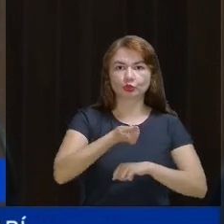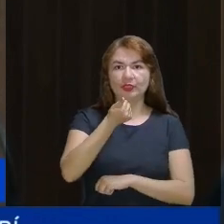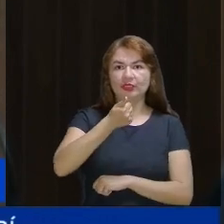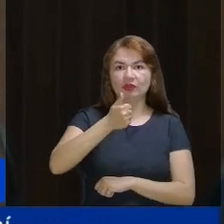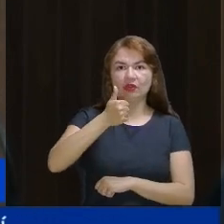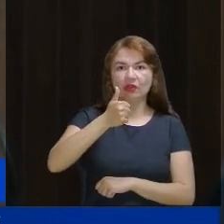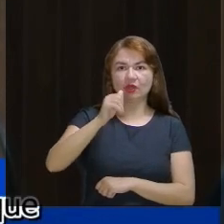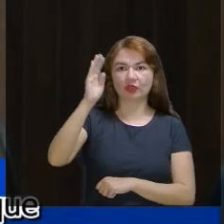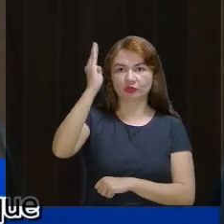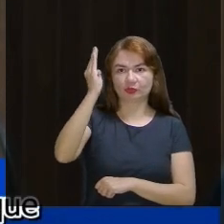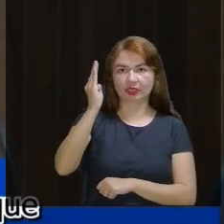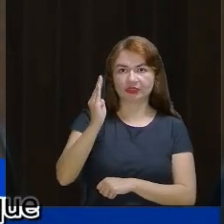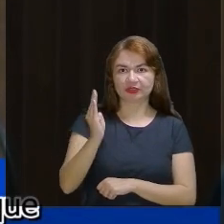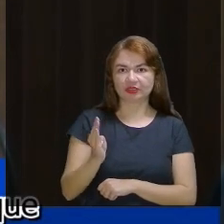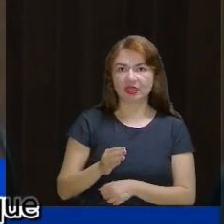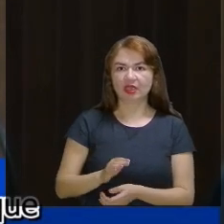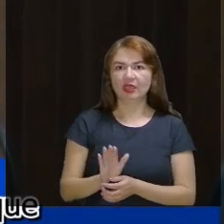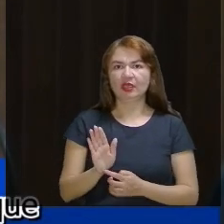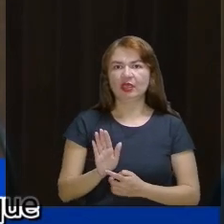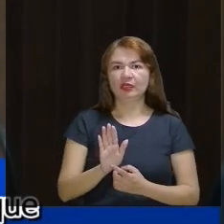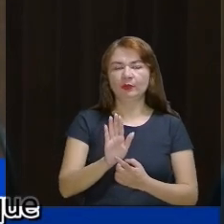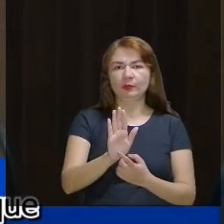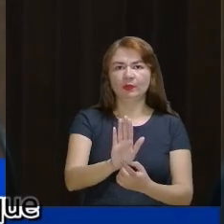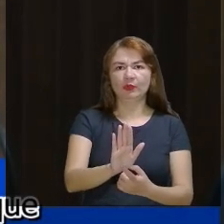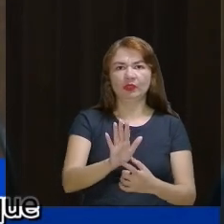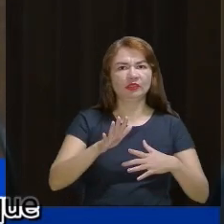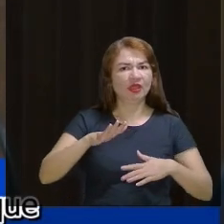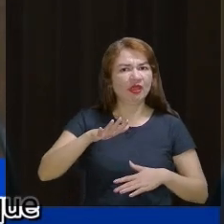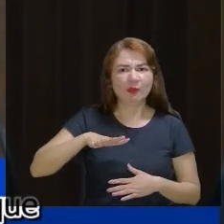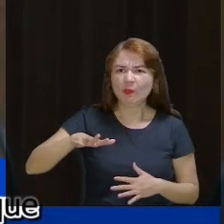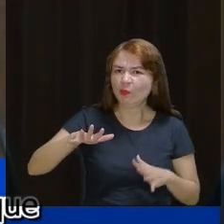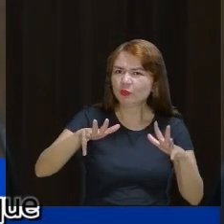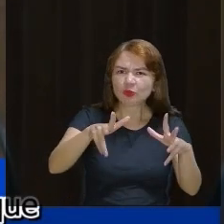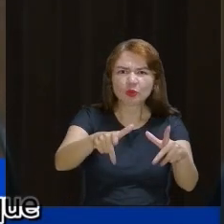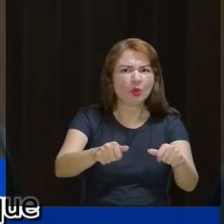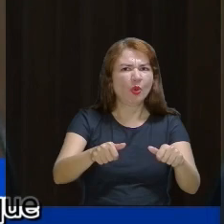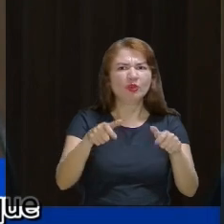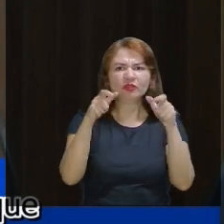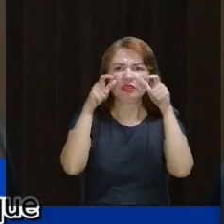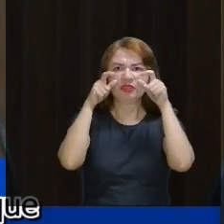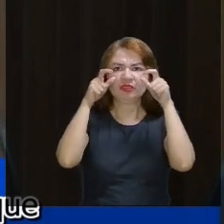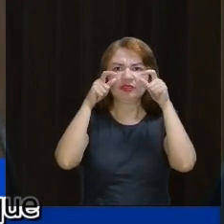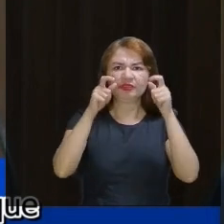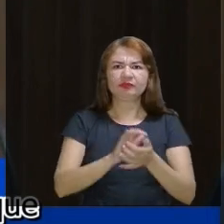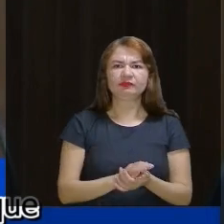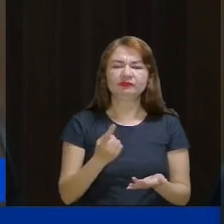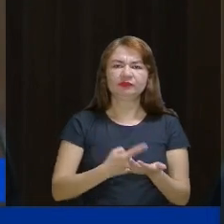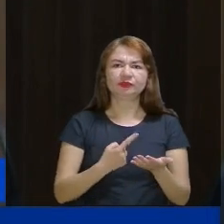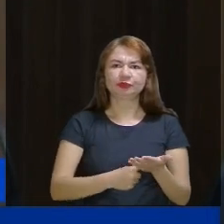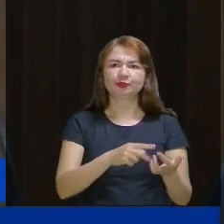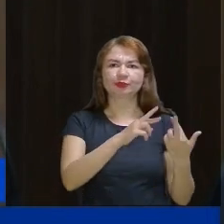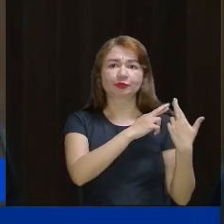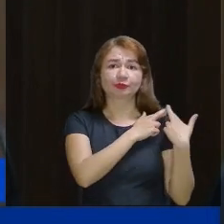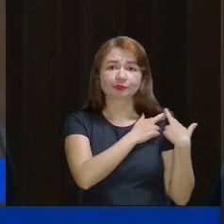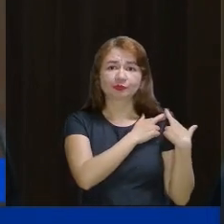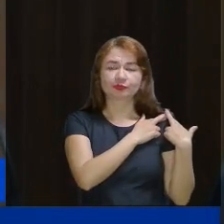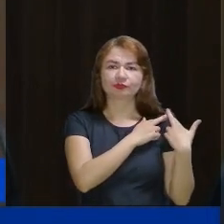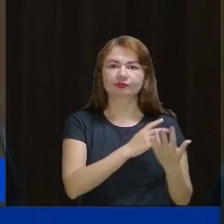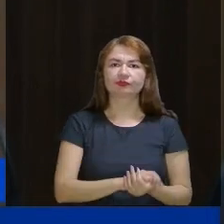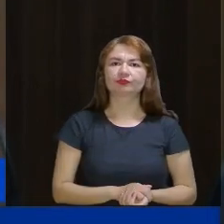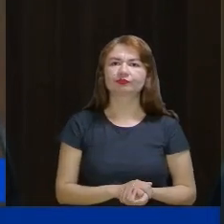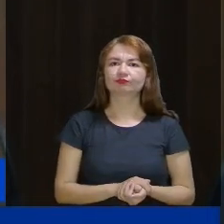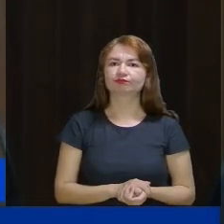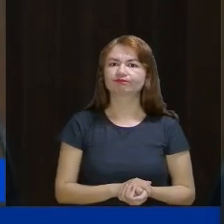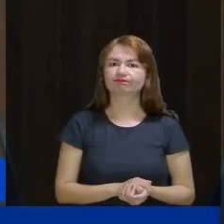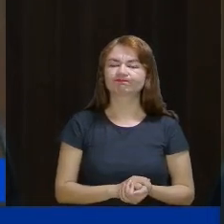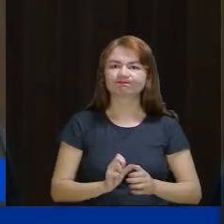Brasil. Isso demonstra, e eu quero dizer a todos aqui que nos acompanham, demonstra um compromisso incondicional de todos